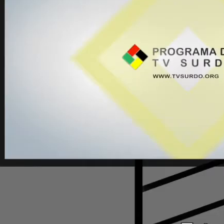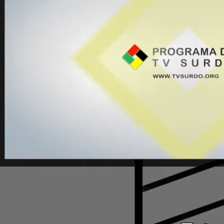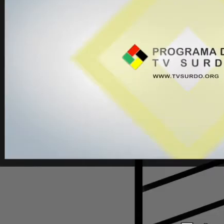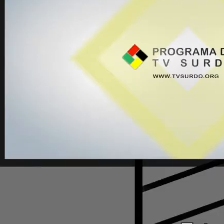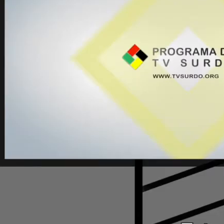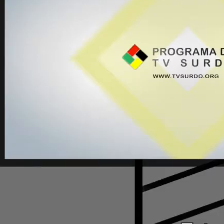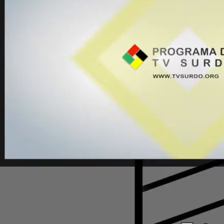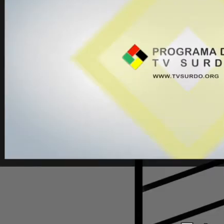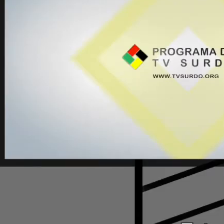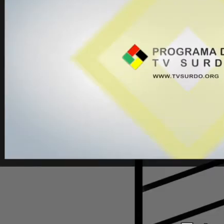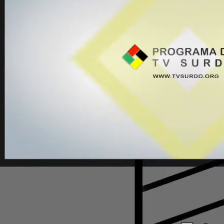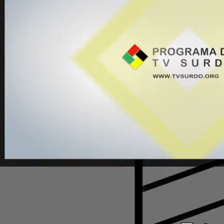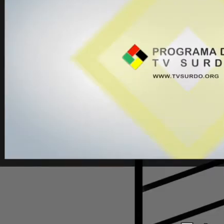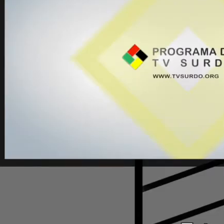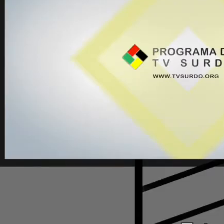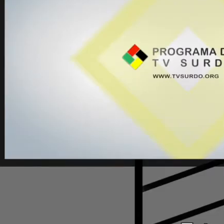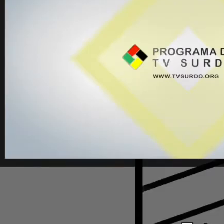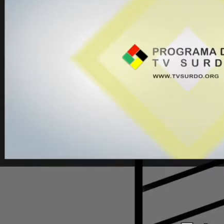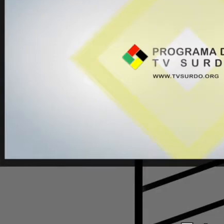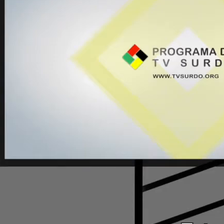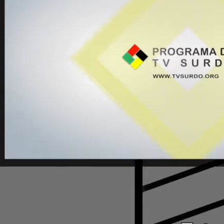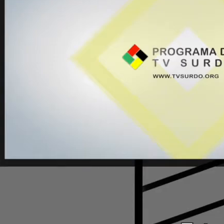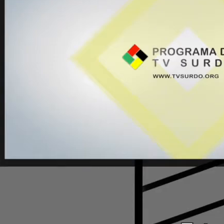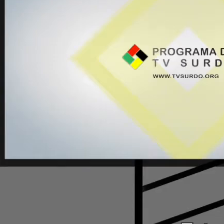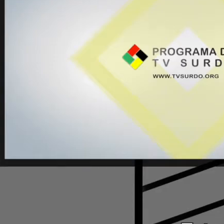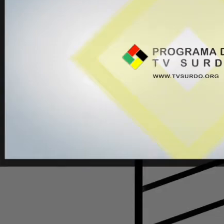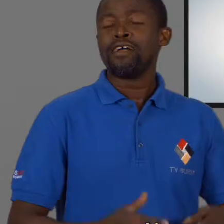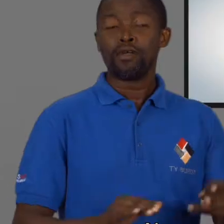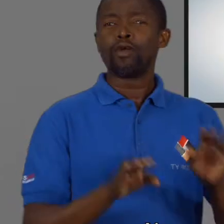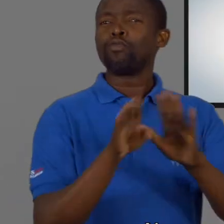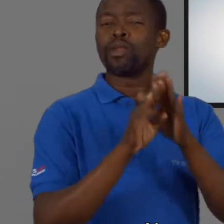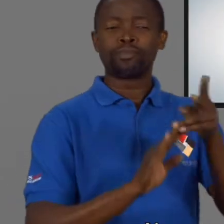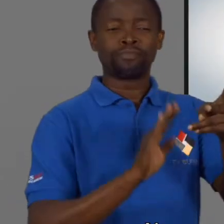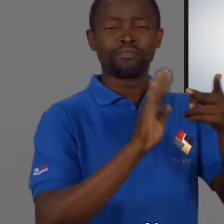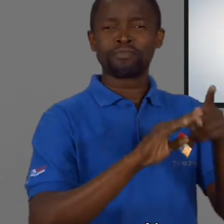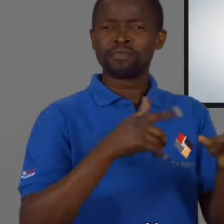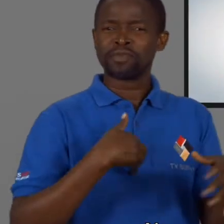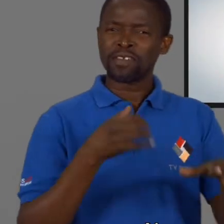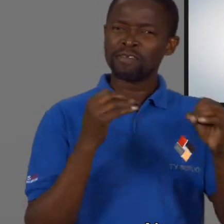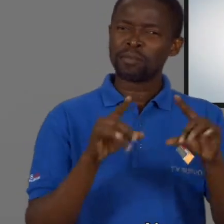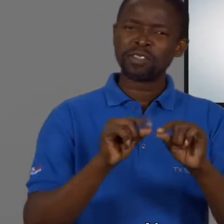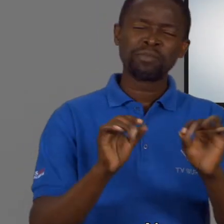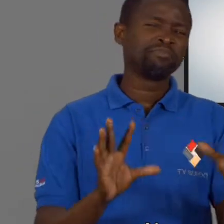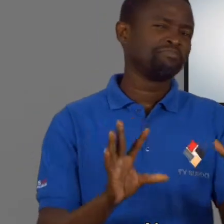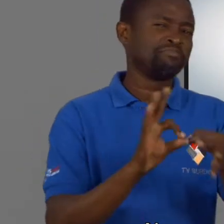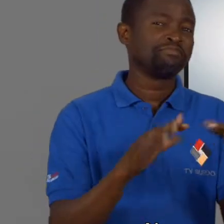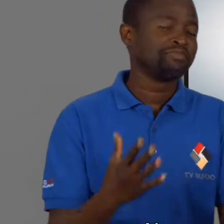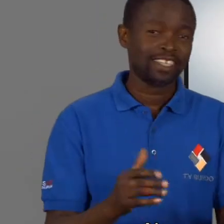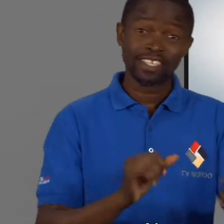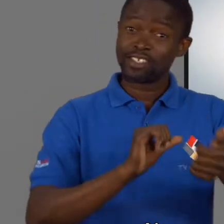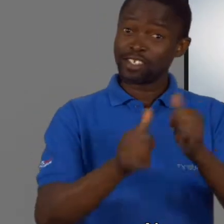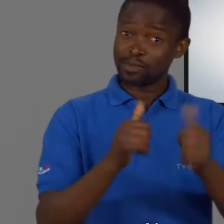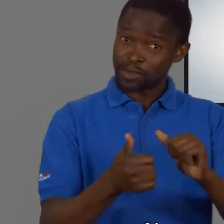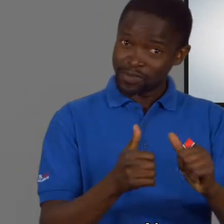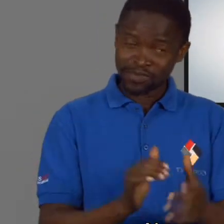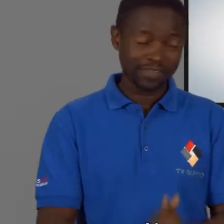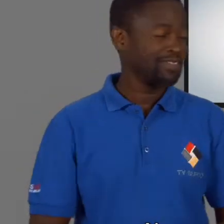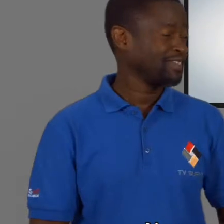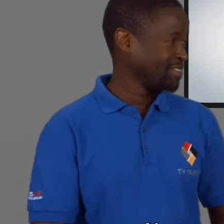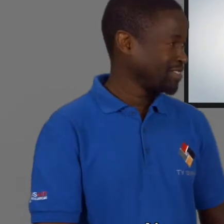Estamos de volta ao programa mais inclusivo do país. No segundo bloco, as nossas matérias estiveram